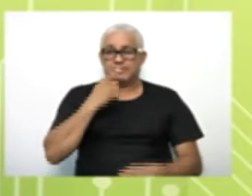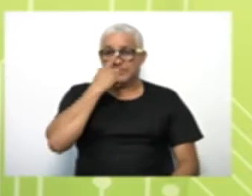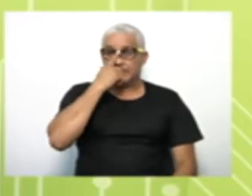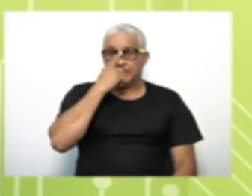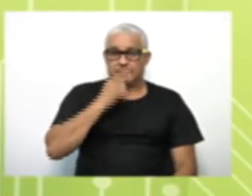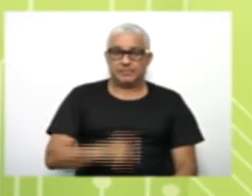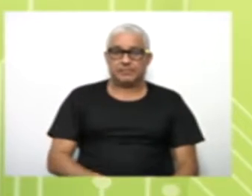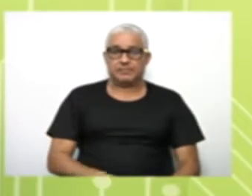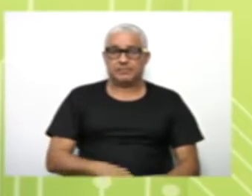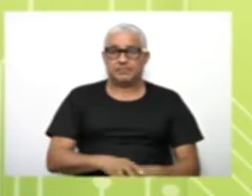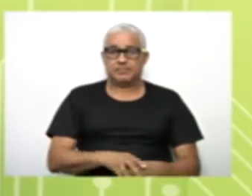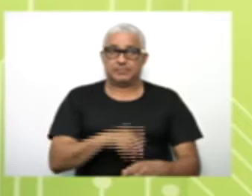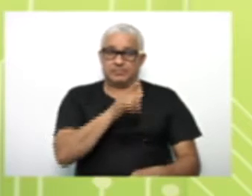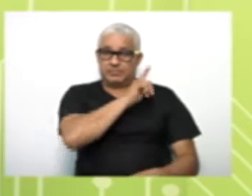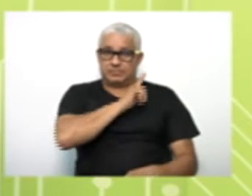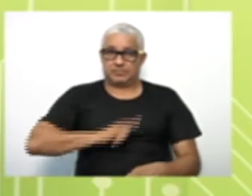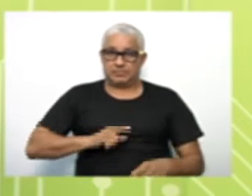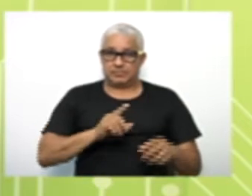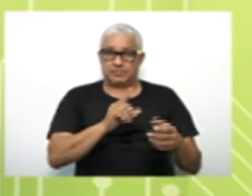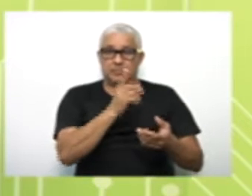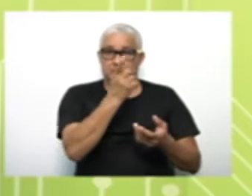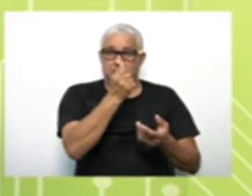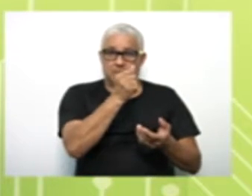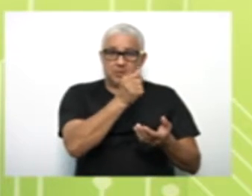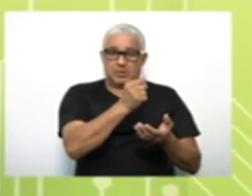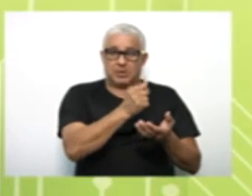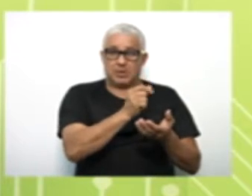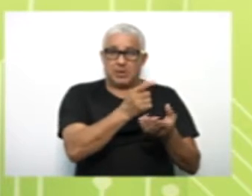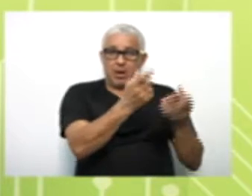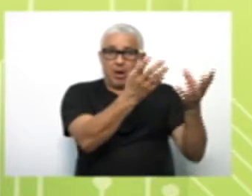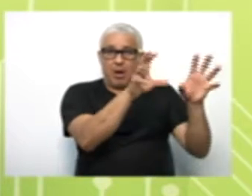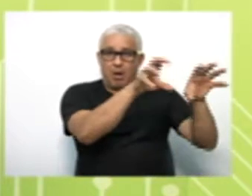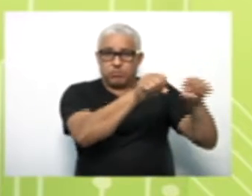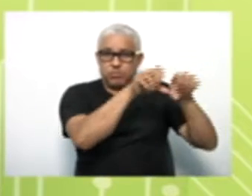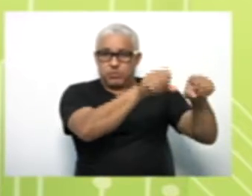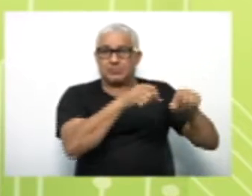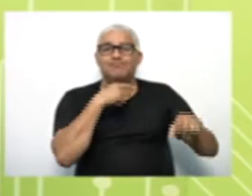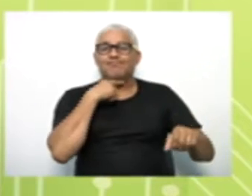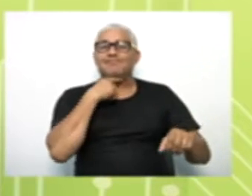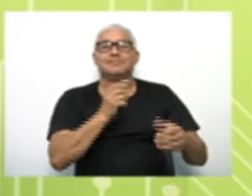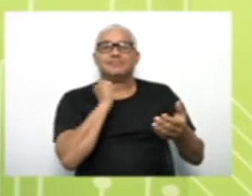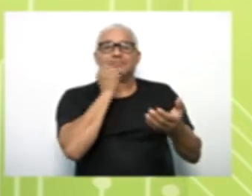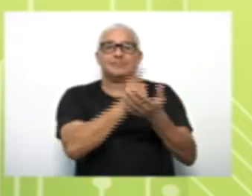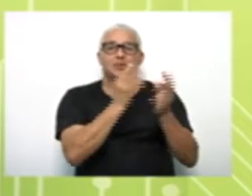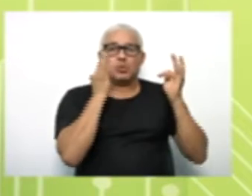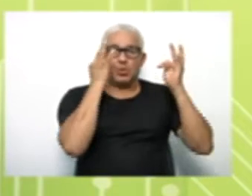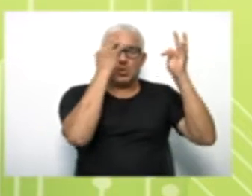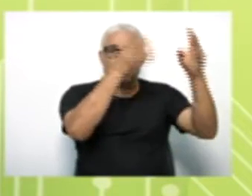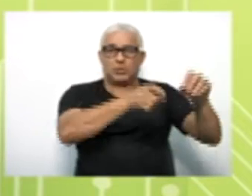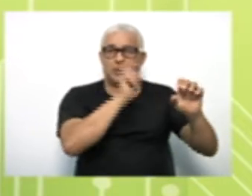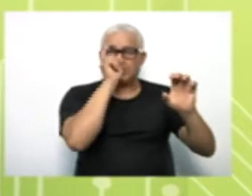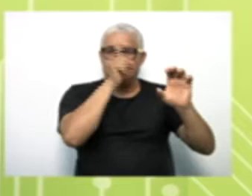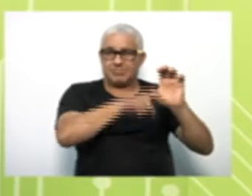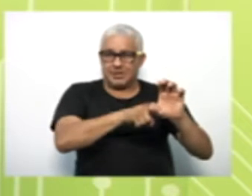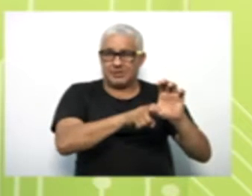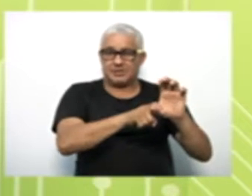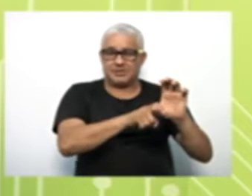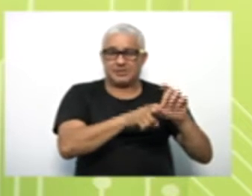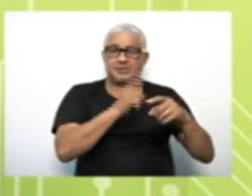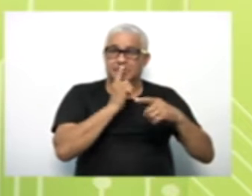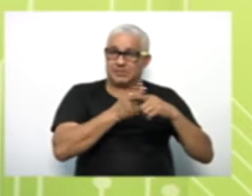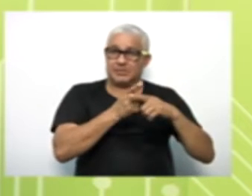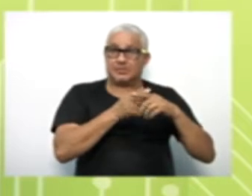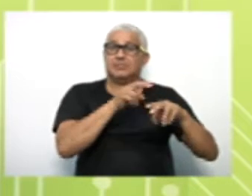a arrecadação dele não é suficiente para pagar todas as suas despesas. E essa arrecadação dele é oriunda dos impostos que